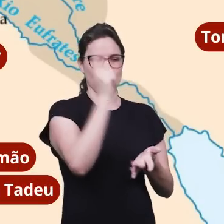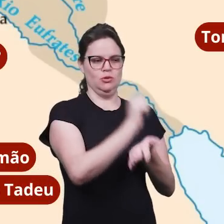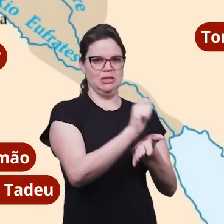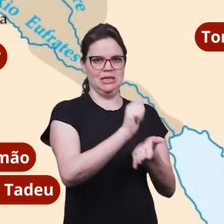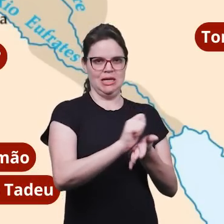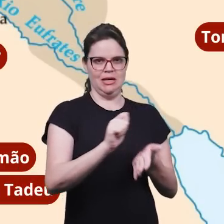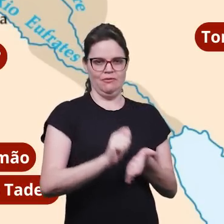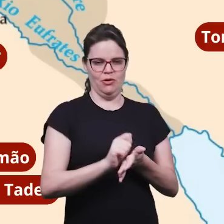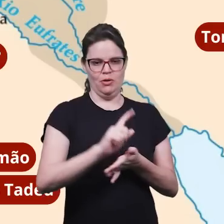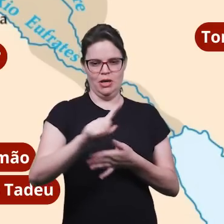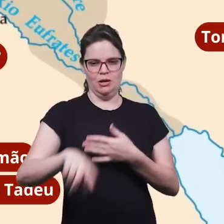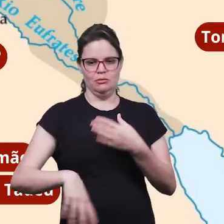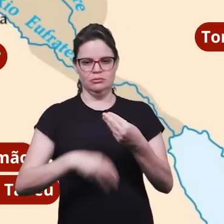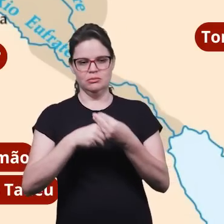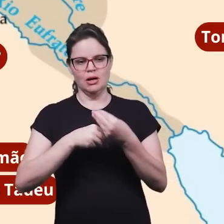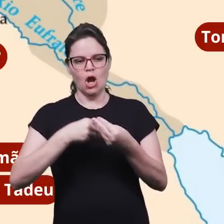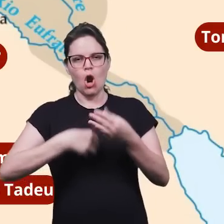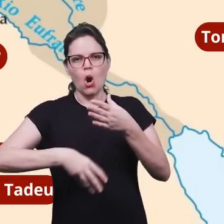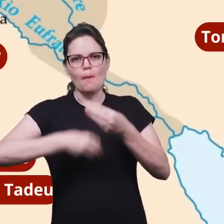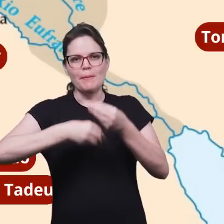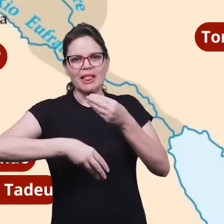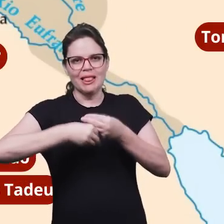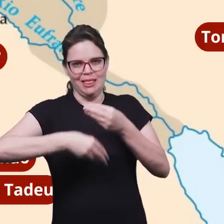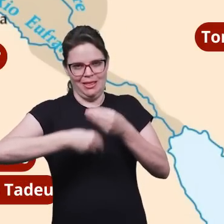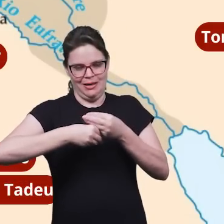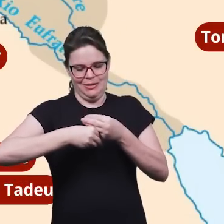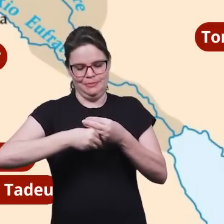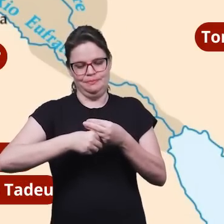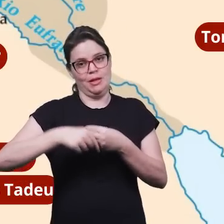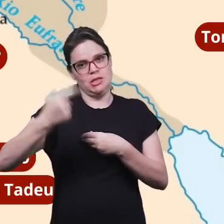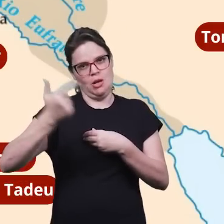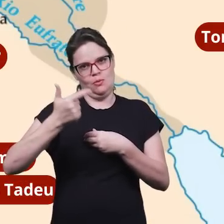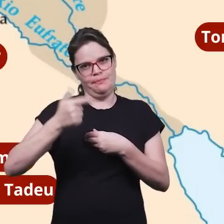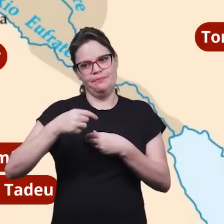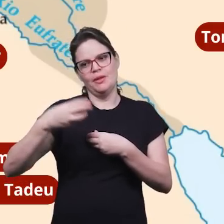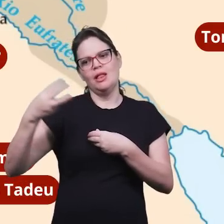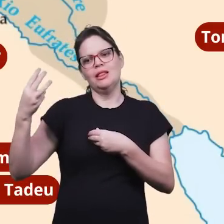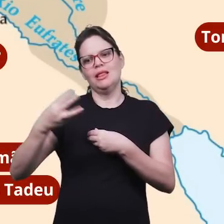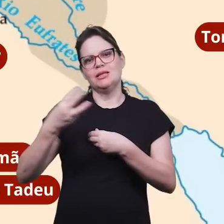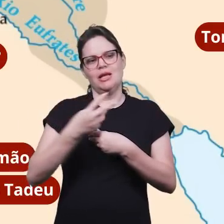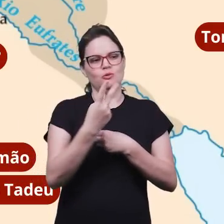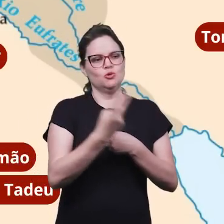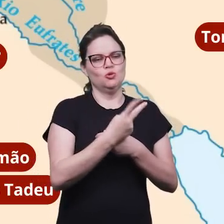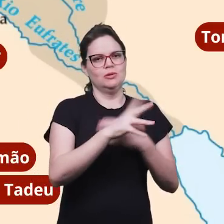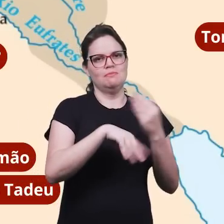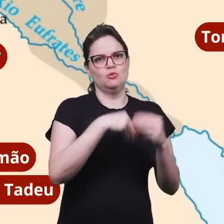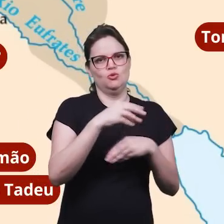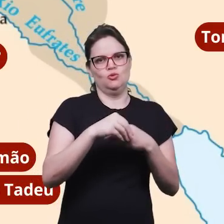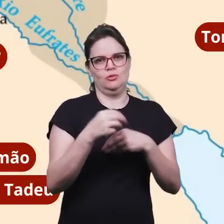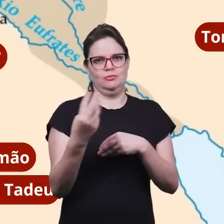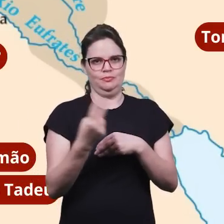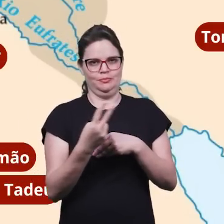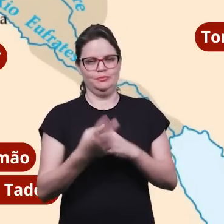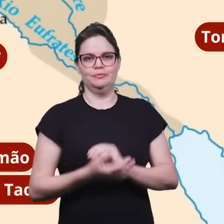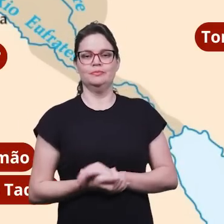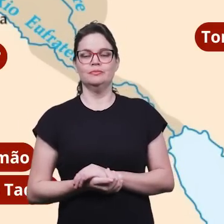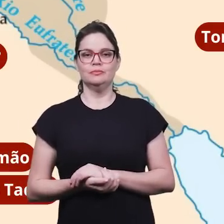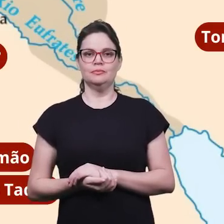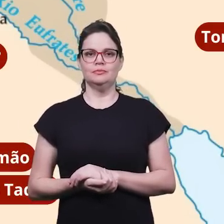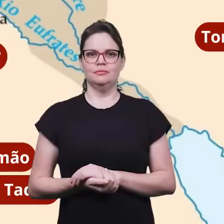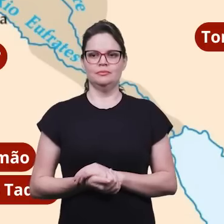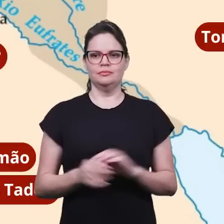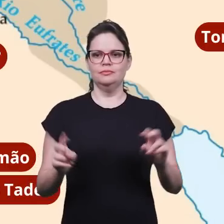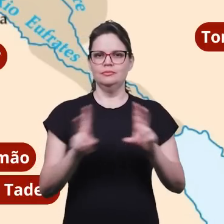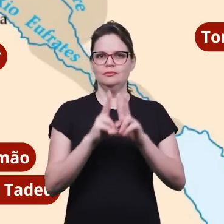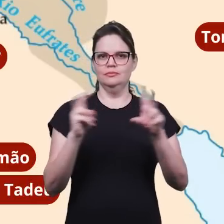põe ali os seus comentários, já passa a ser uma fonte secundária. E a terciária é um misto dos dois, né? Agora, eu só vou deixar